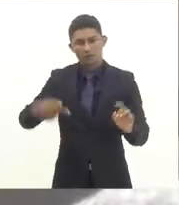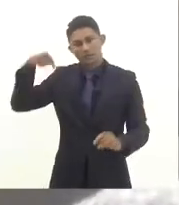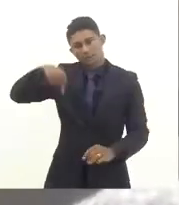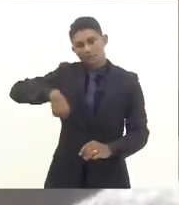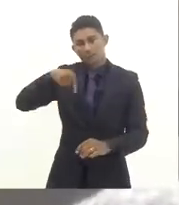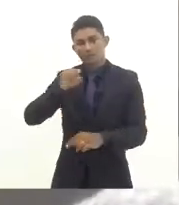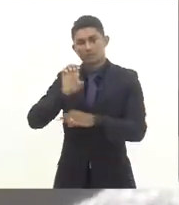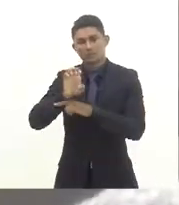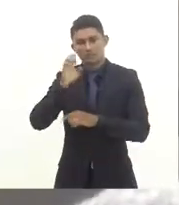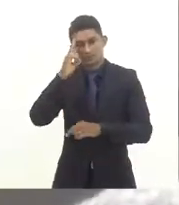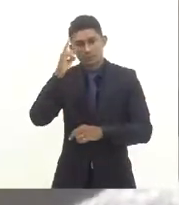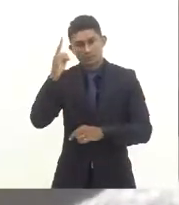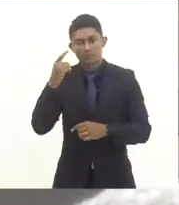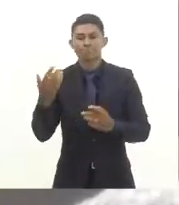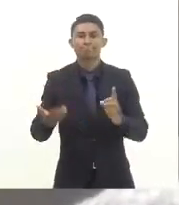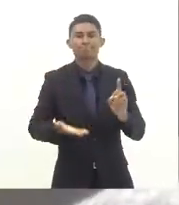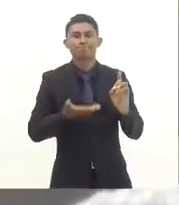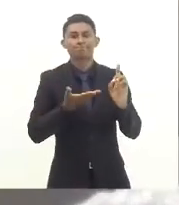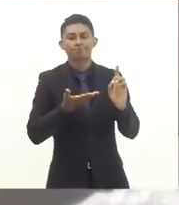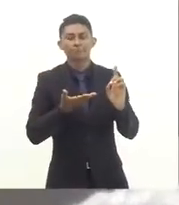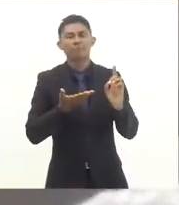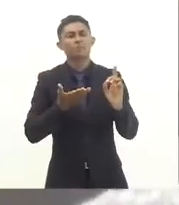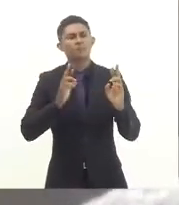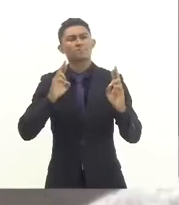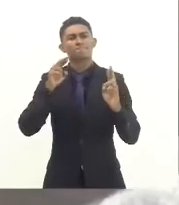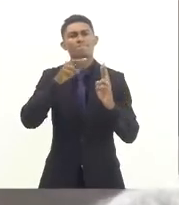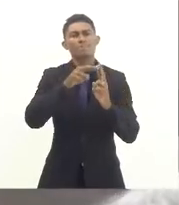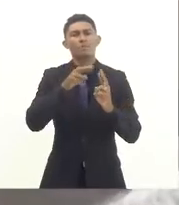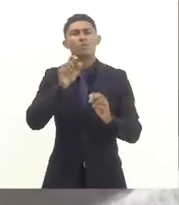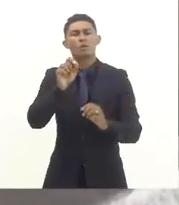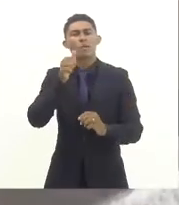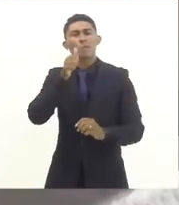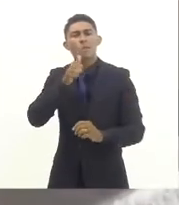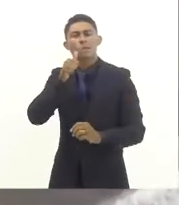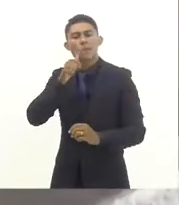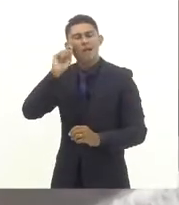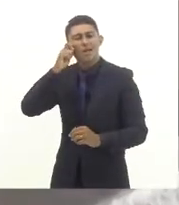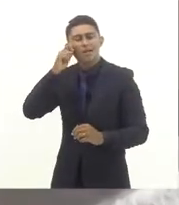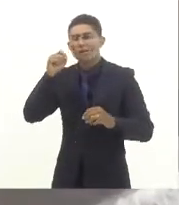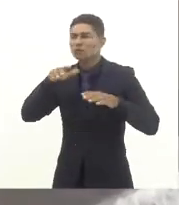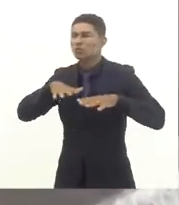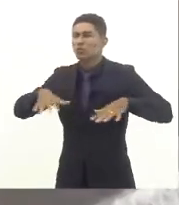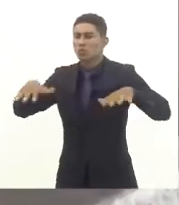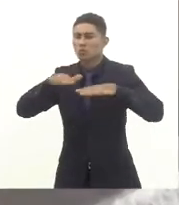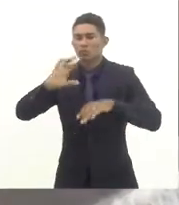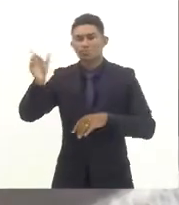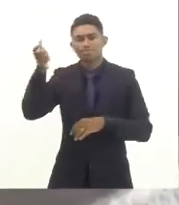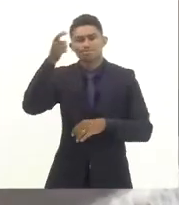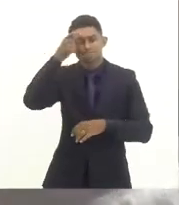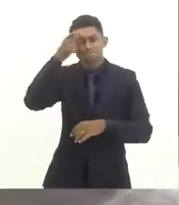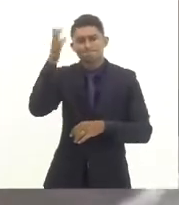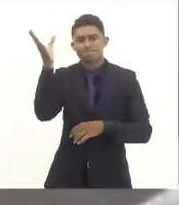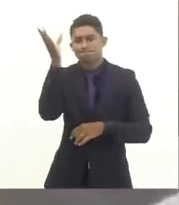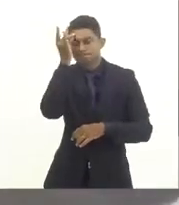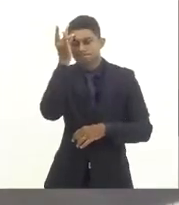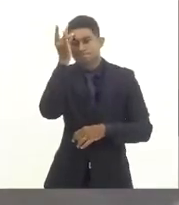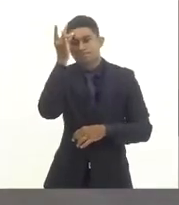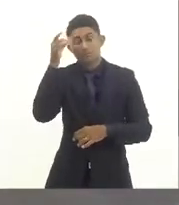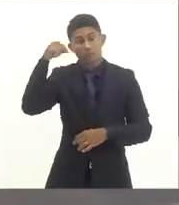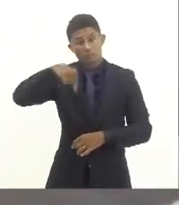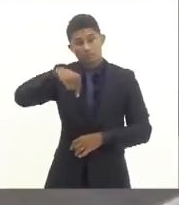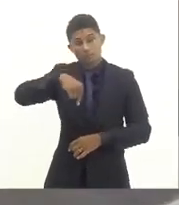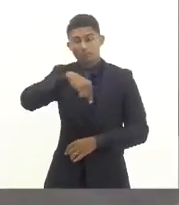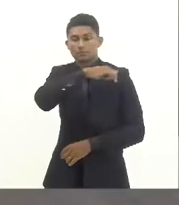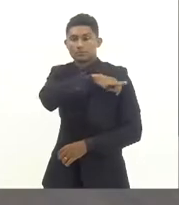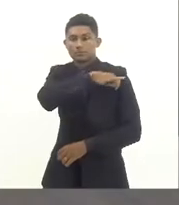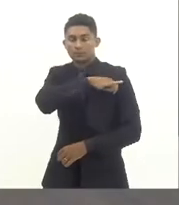e uma referência hoje na memória de luta das mulheres negras de favela na hoje a gente tem no Estado do Rio